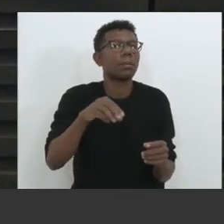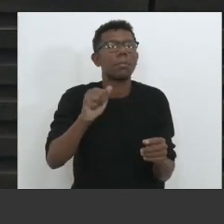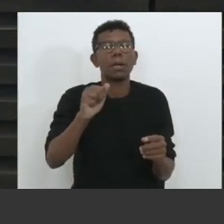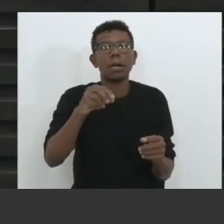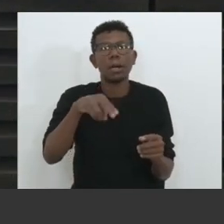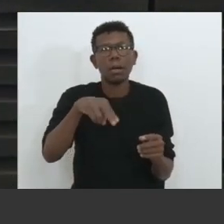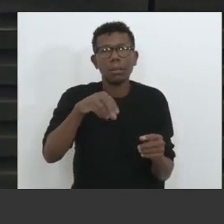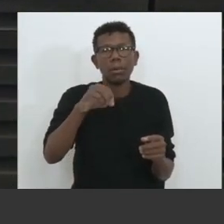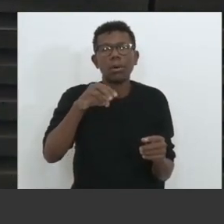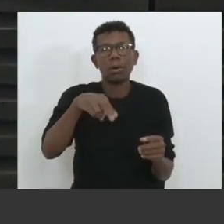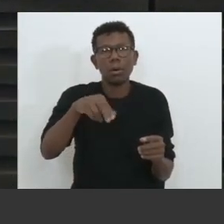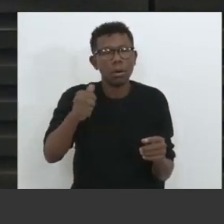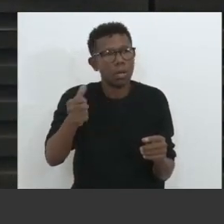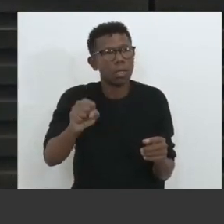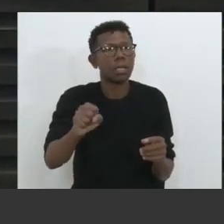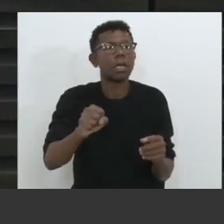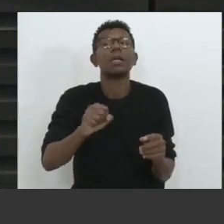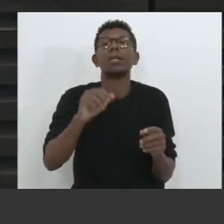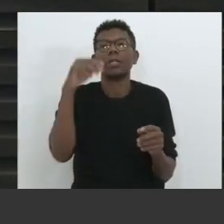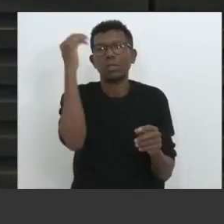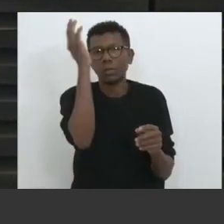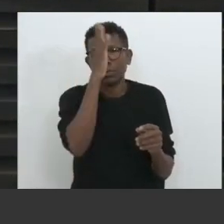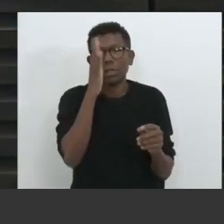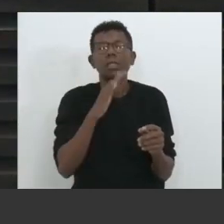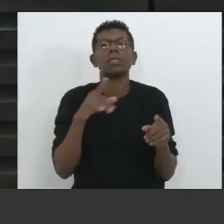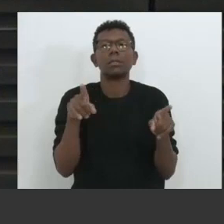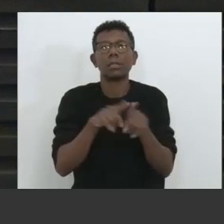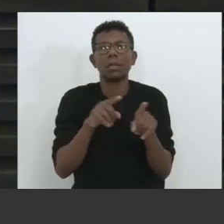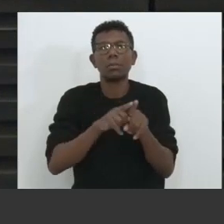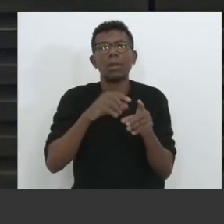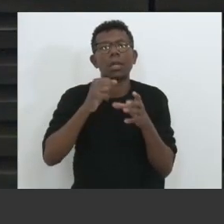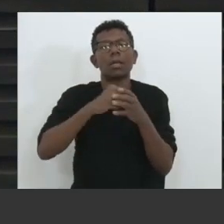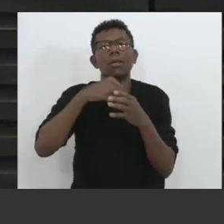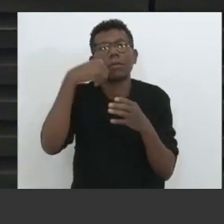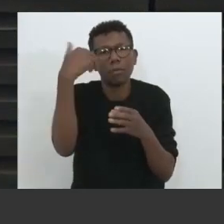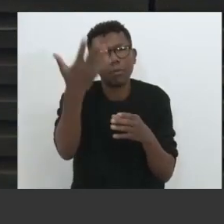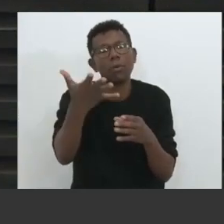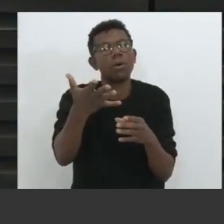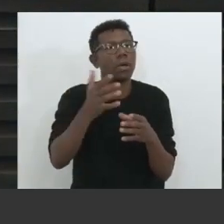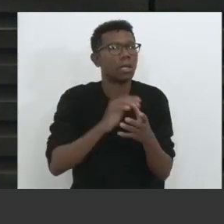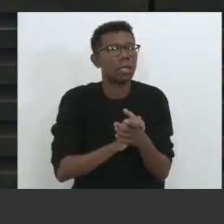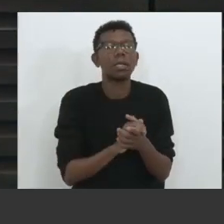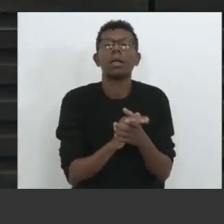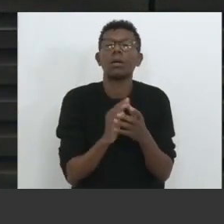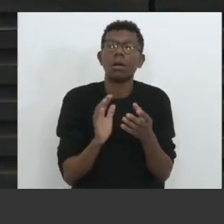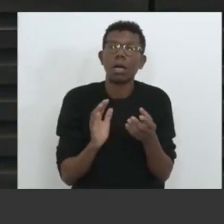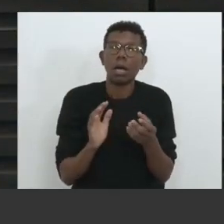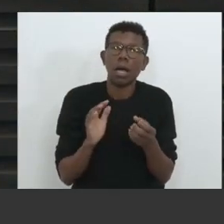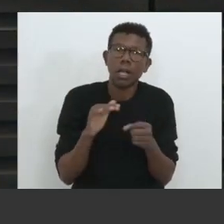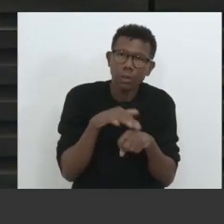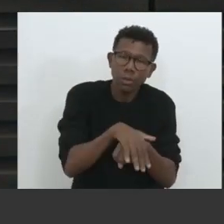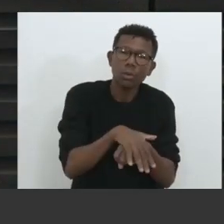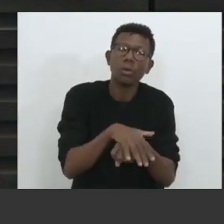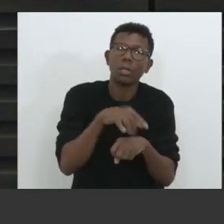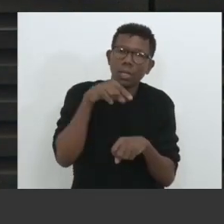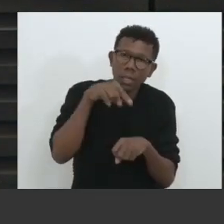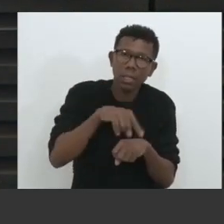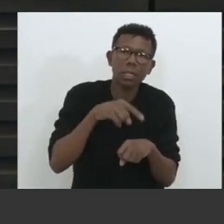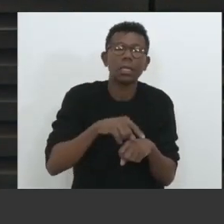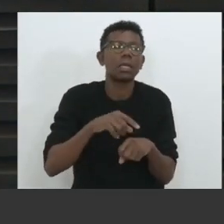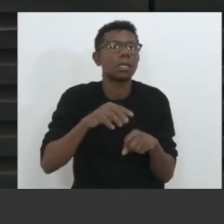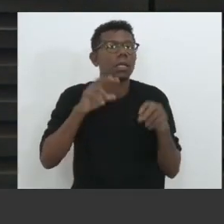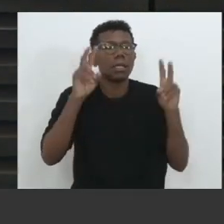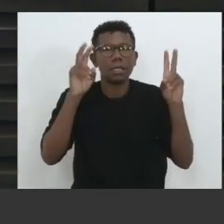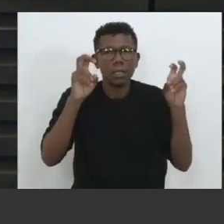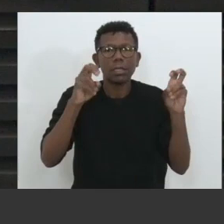do Brasil nós vemos aqui o cover dele então para nós é uma honra nós estarmos aqui nessa noite e esse Título de Cidadão guarulhense